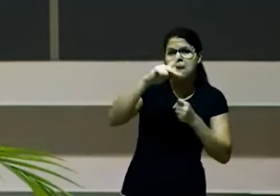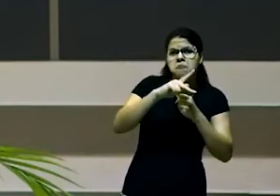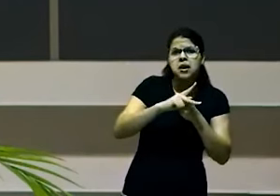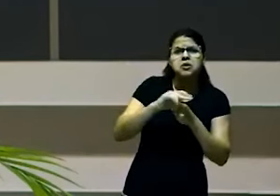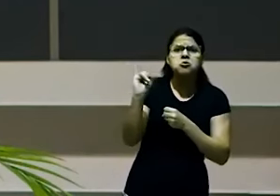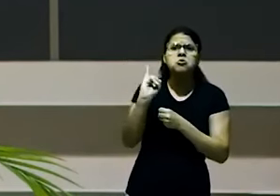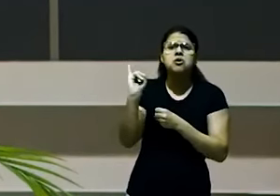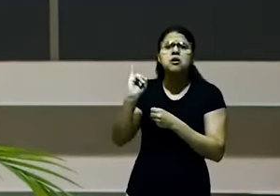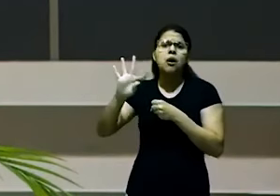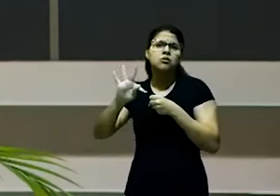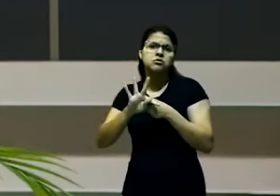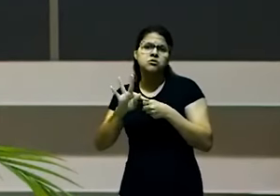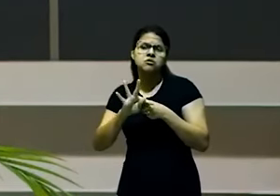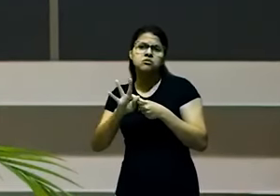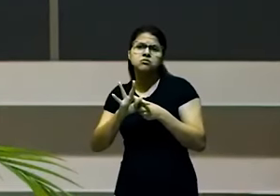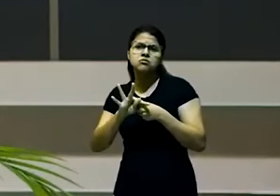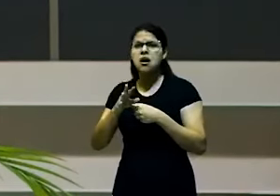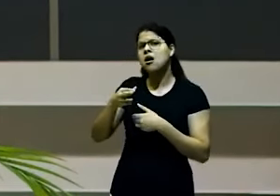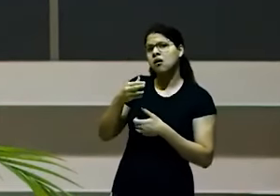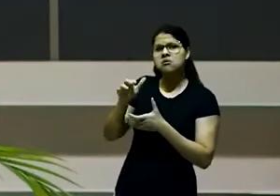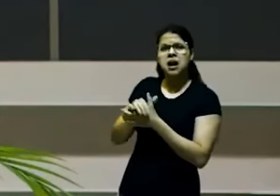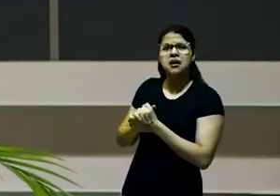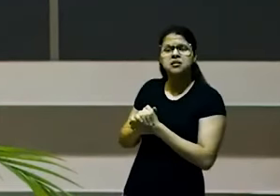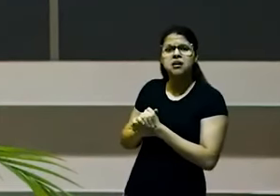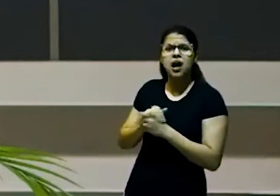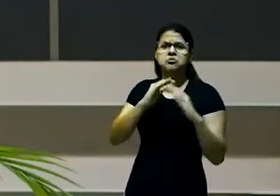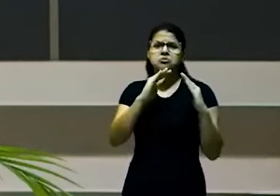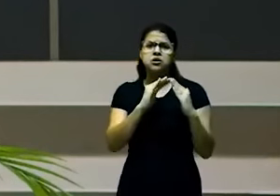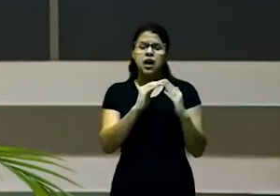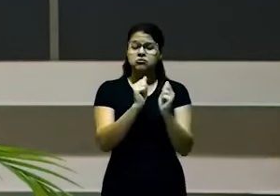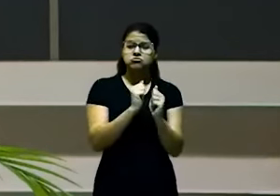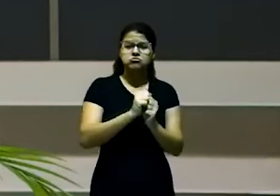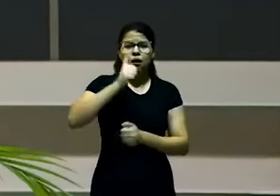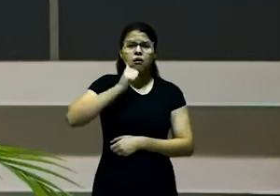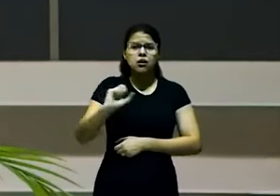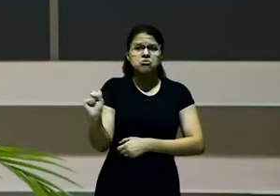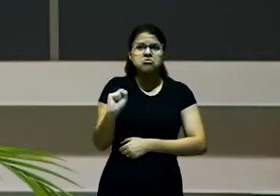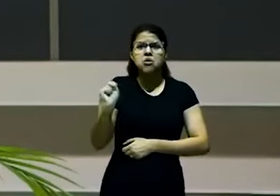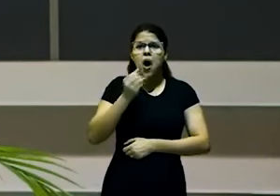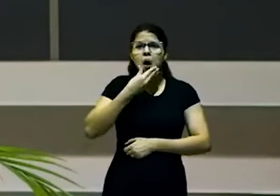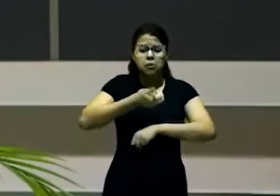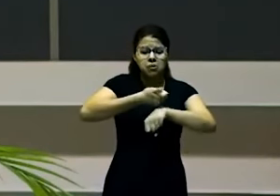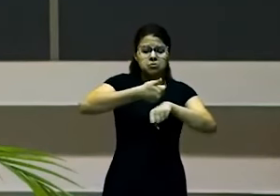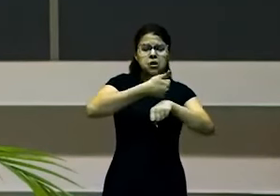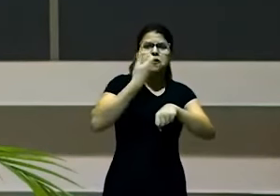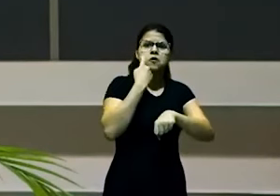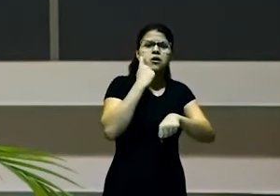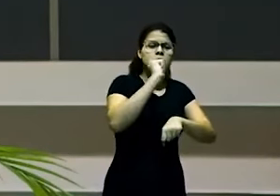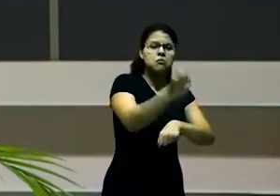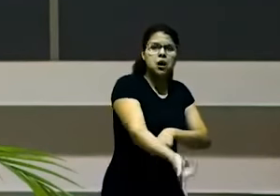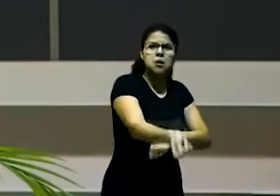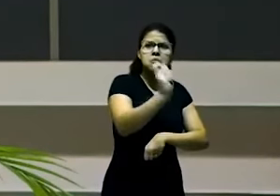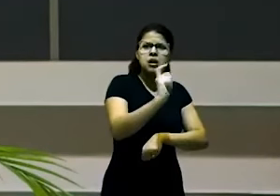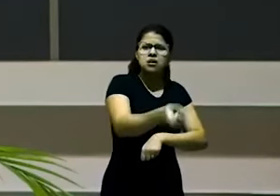casado morava com a sogra e era pescador não tinha nada de tão extraordinário para que